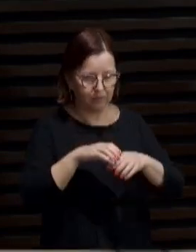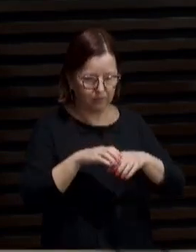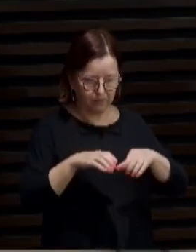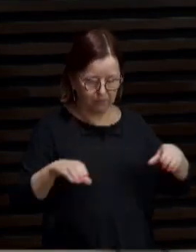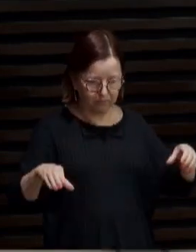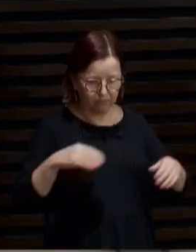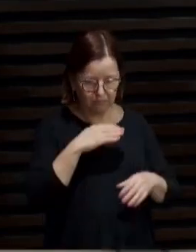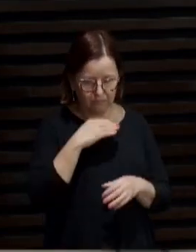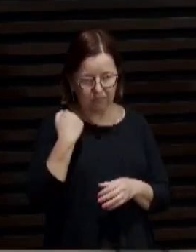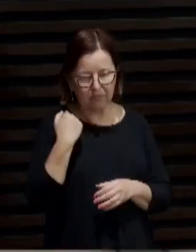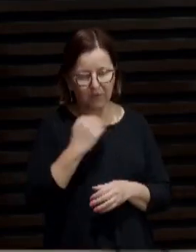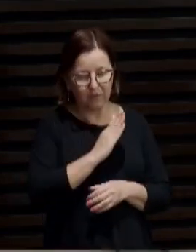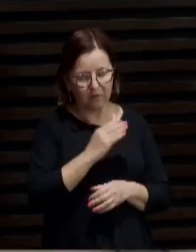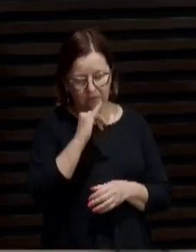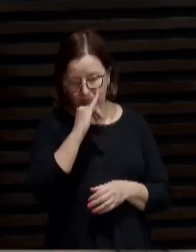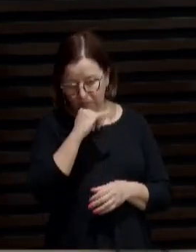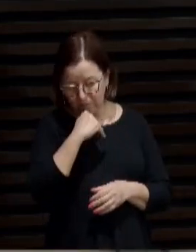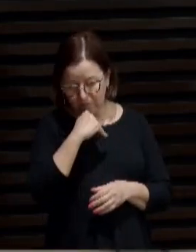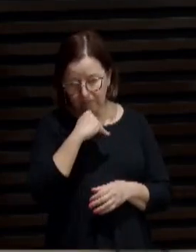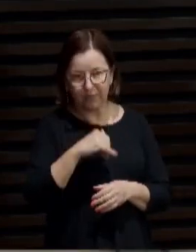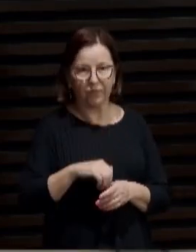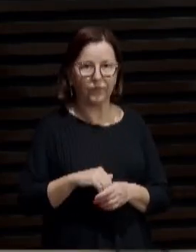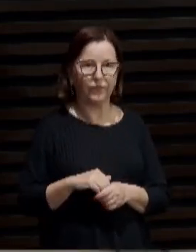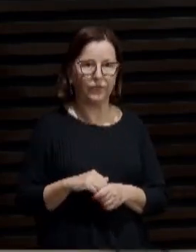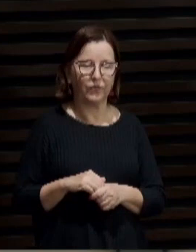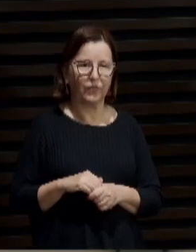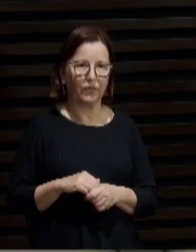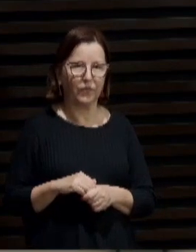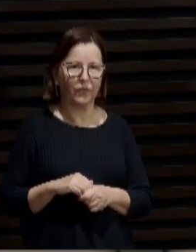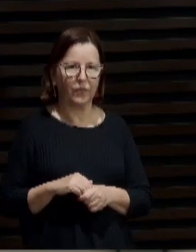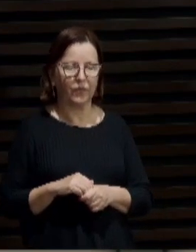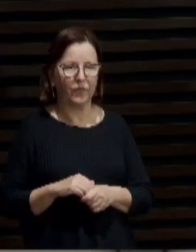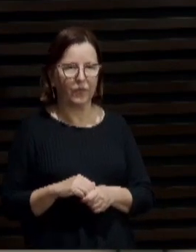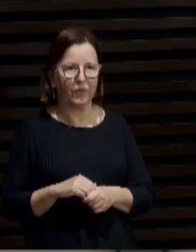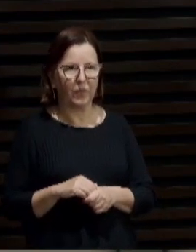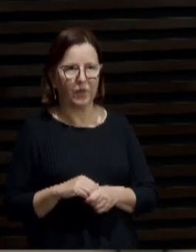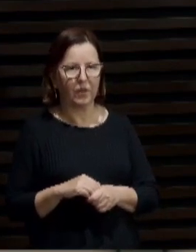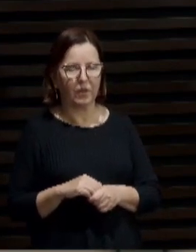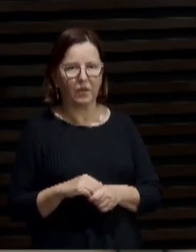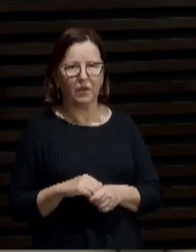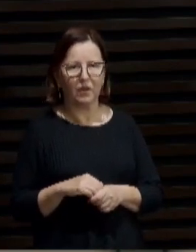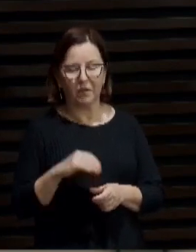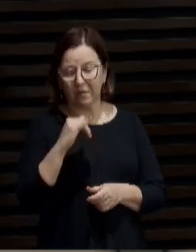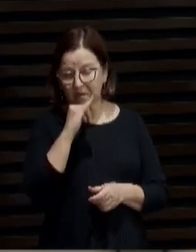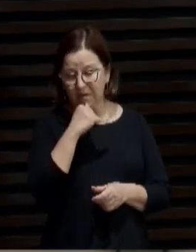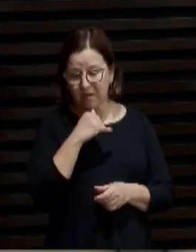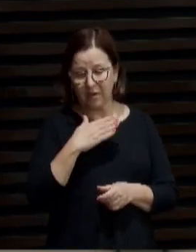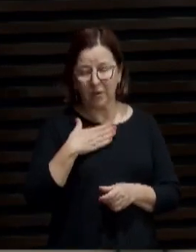da gente ele fica... né? Muitas indagações, muita dor, muita tristeza, né? Meu pai é meu melhor